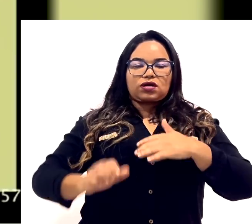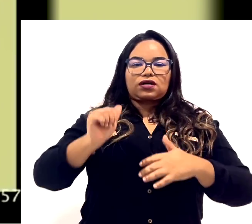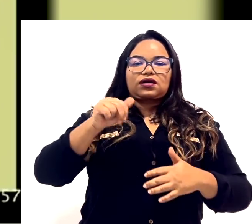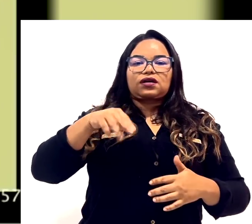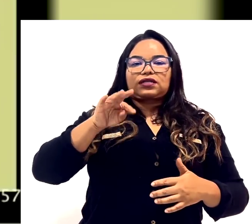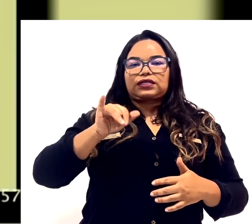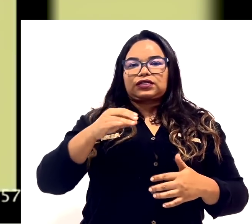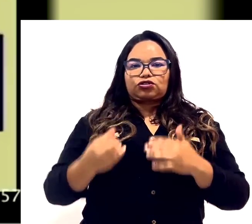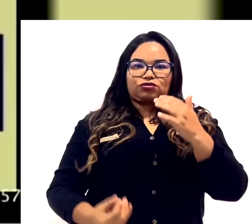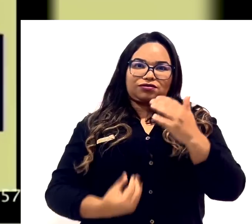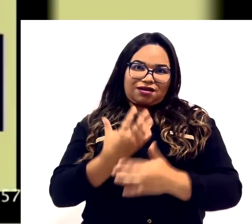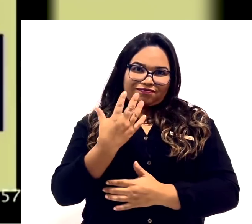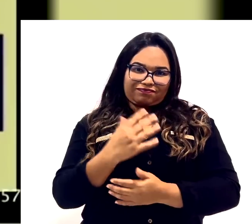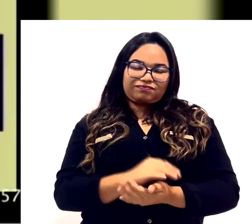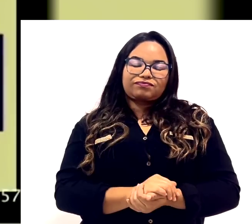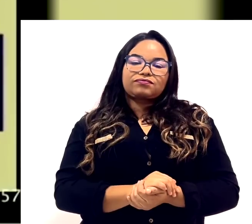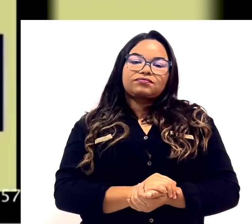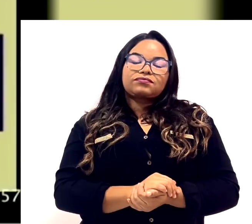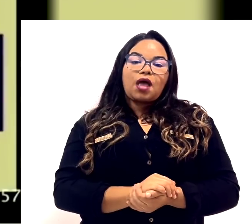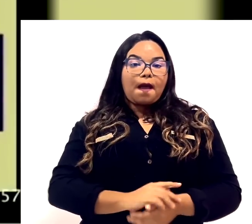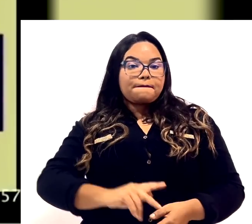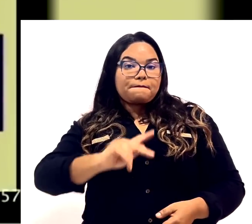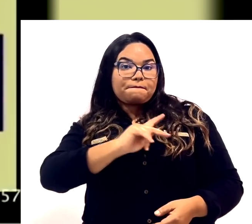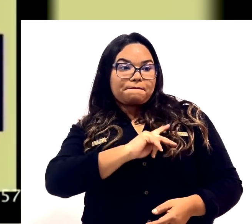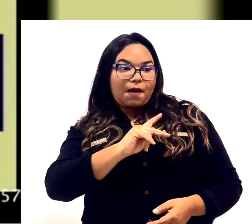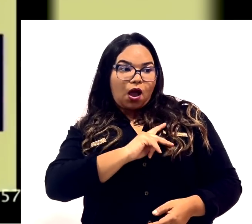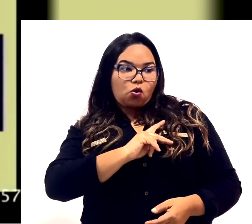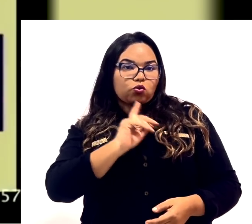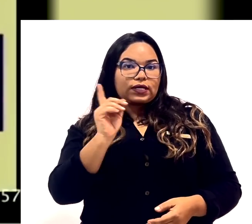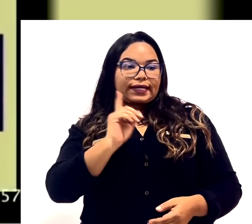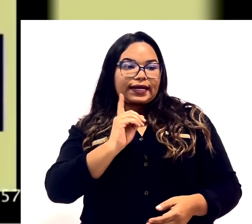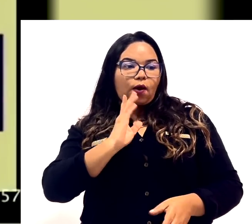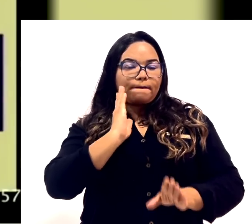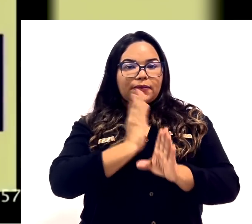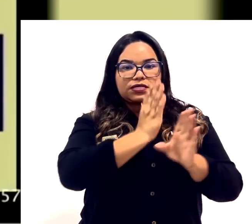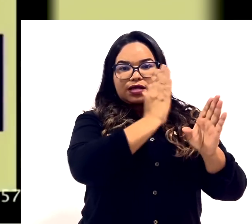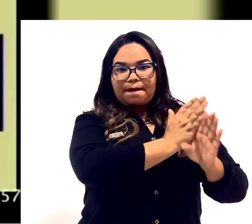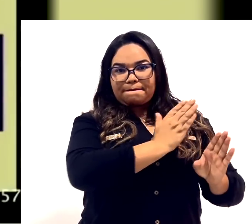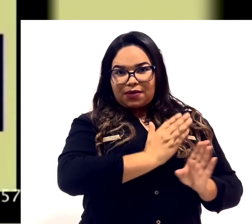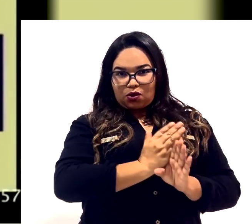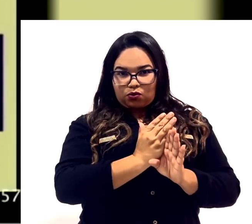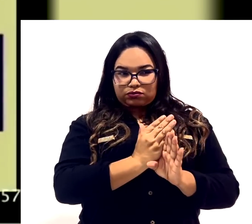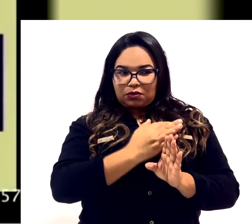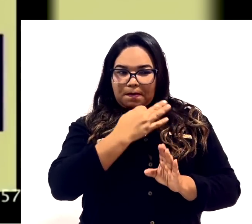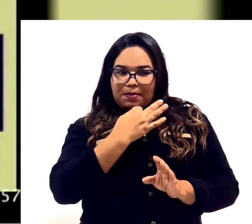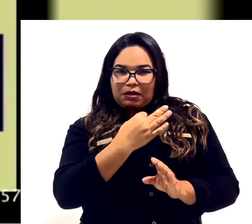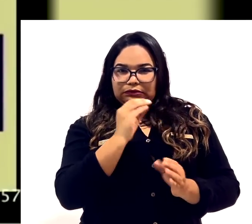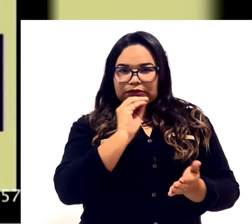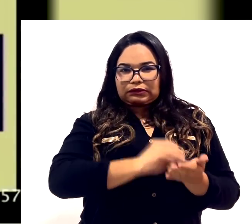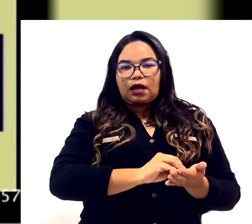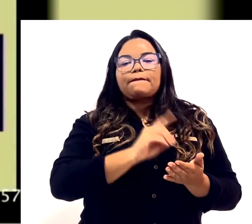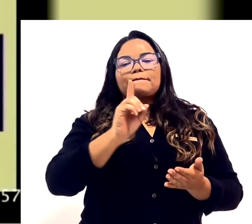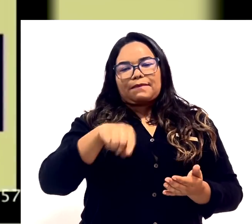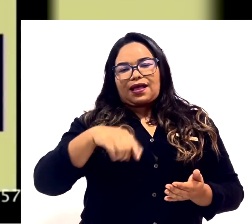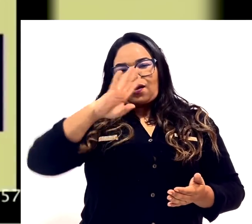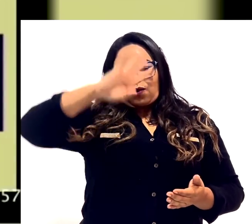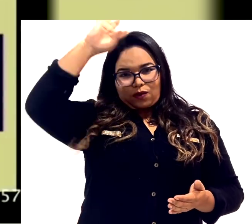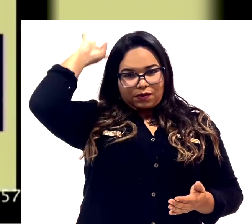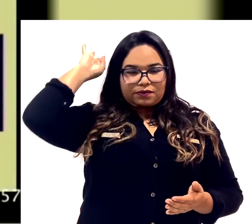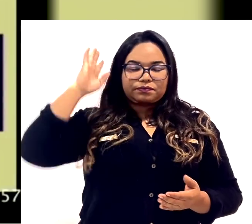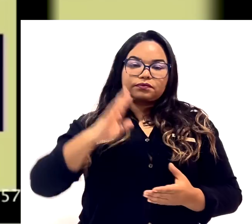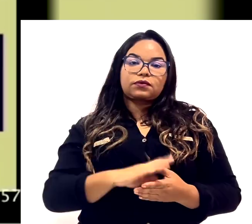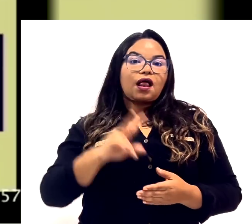levantou. Há uma outra fonte. Paulo não identificou o poder repressor porque ele sabia que era Roma e evitou as